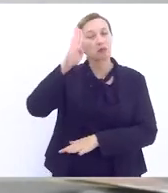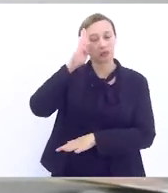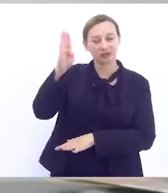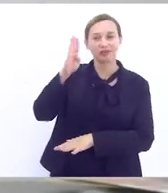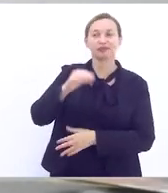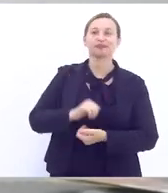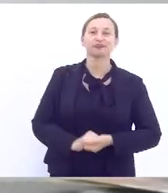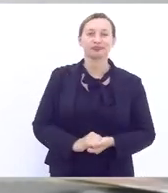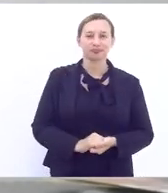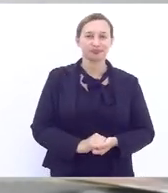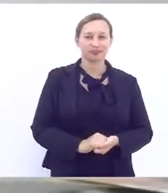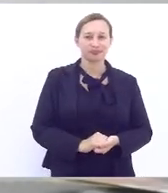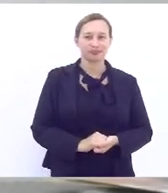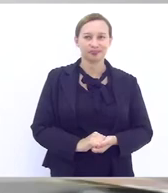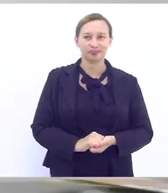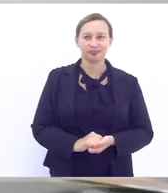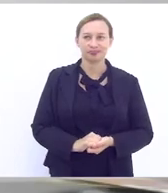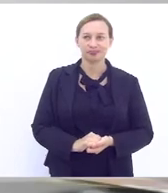fundamental